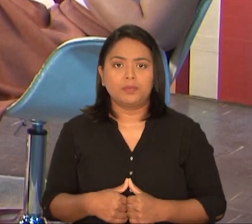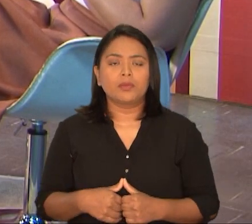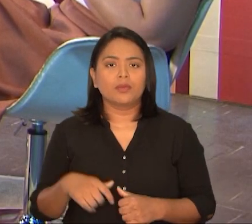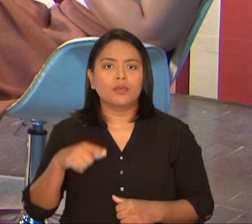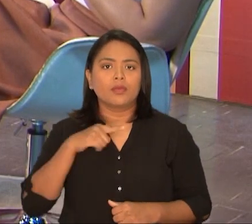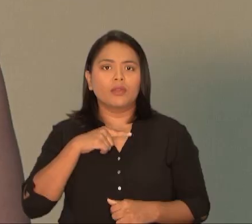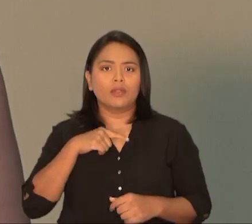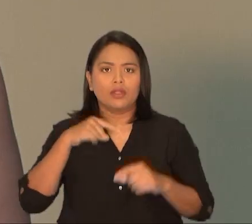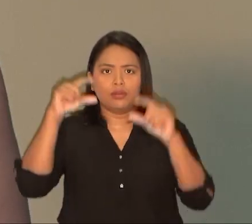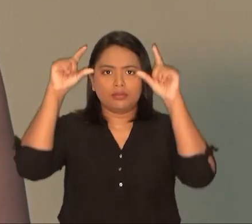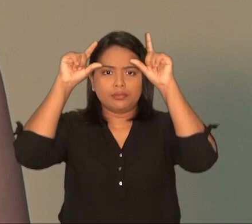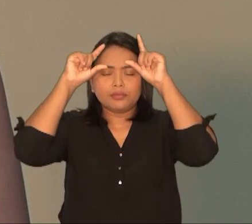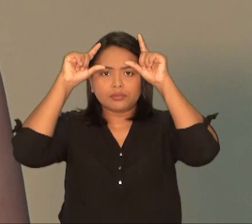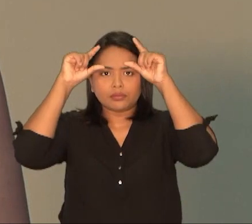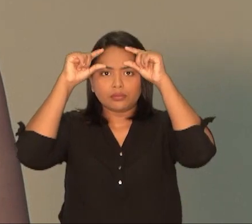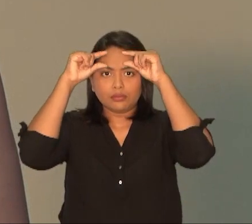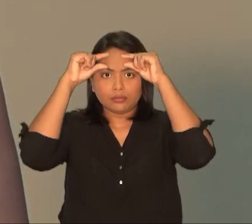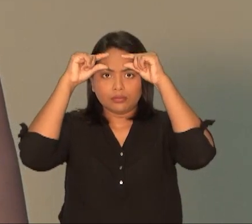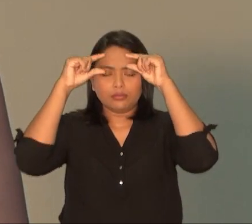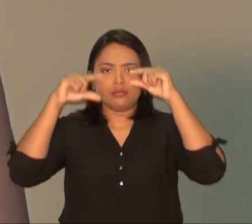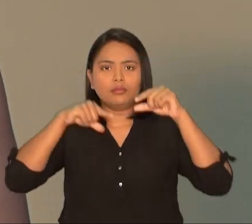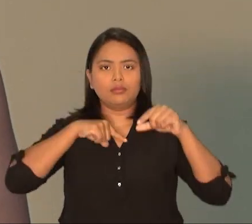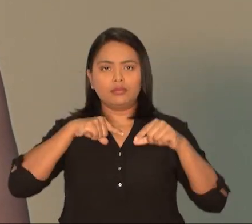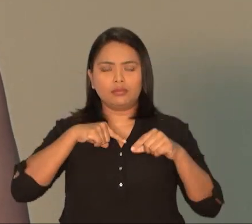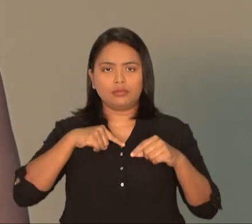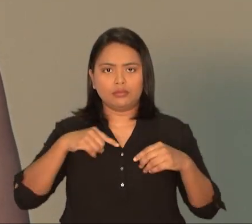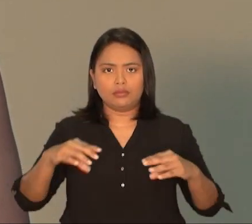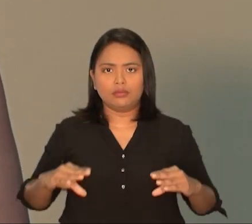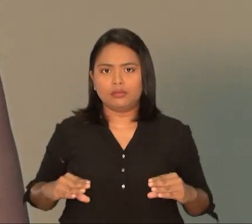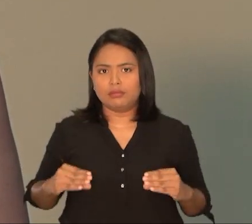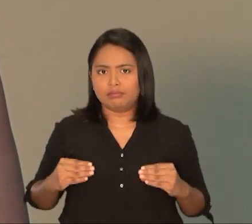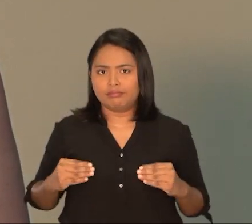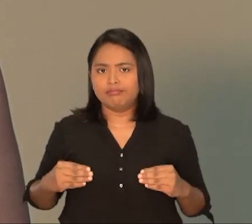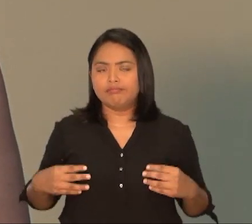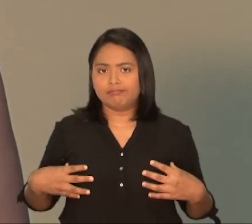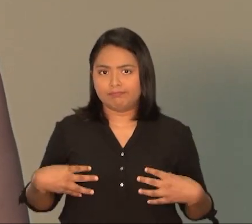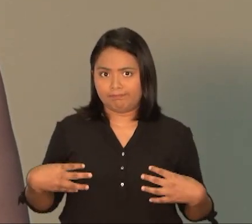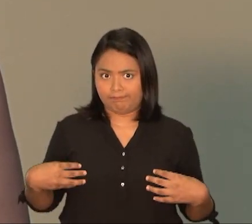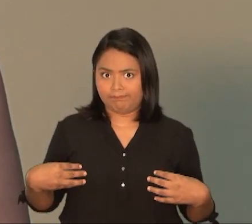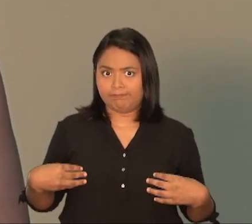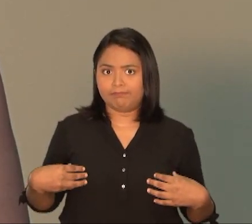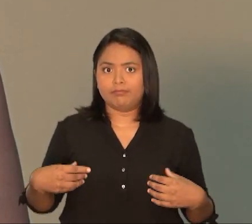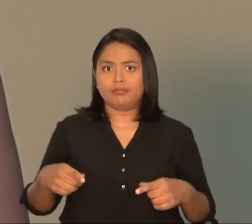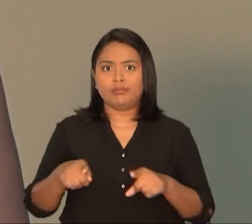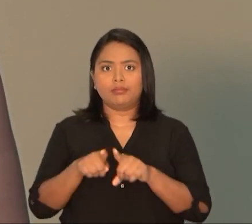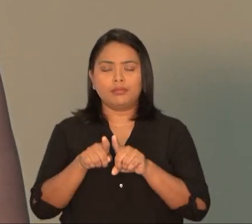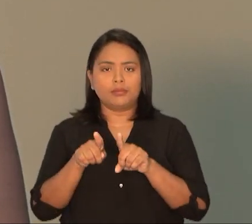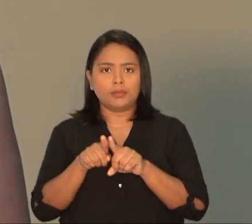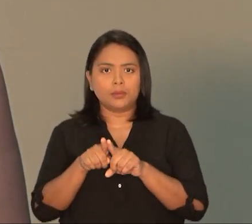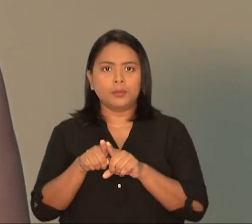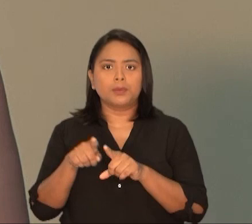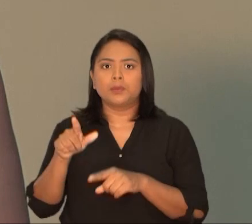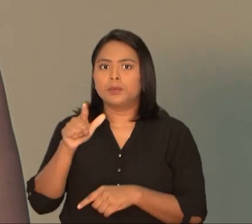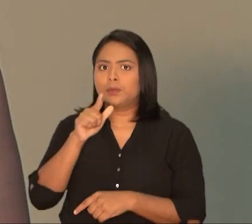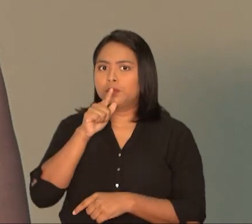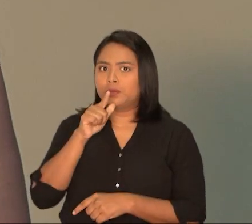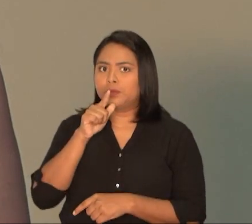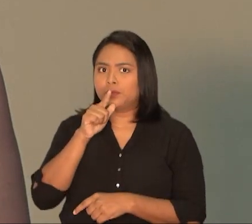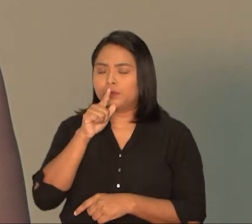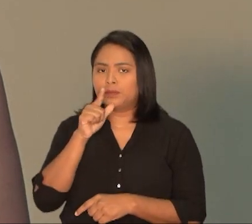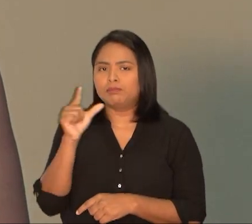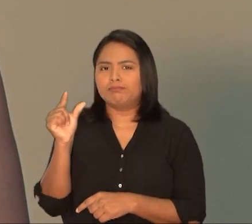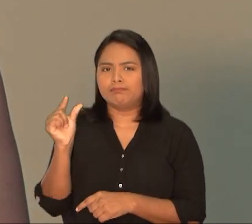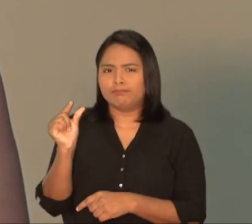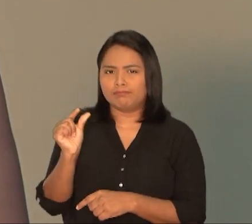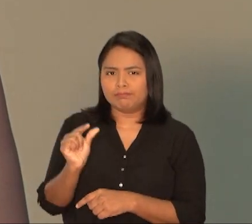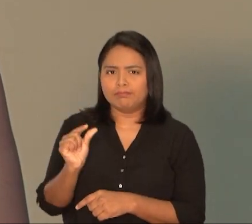pequena, desenvolvem mama, o órgão sexual é atrofiado e tem as mãos pontudas. Então, o Vitor tem todas